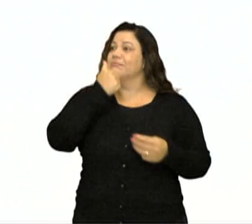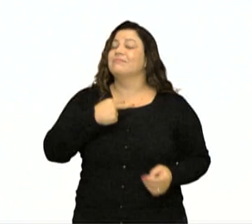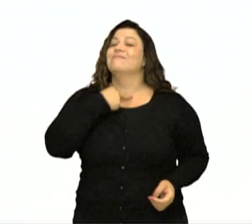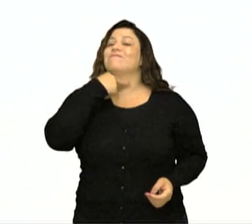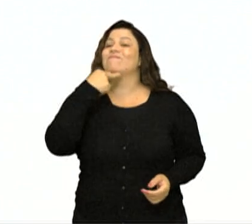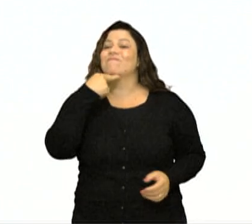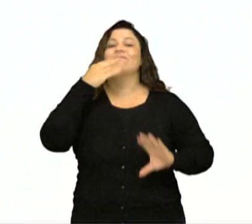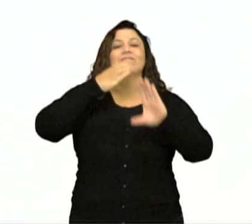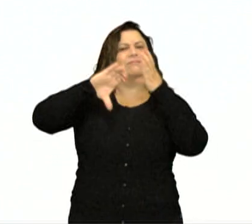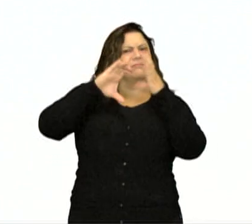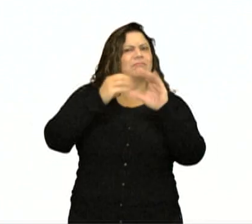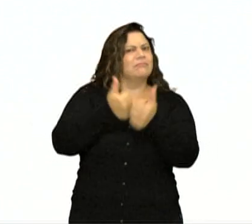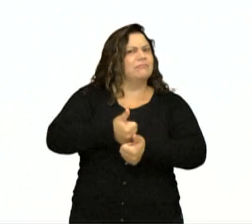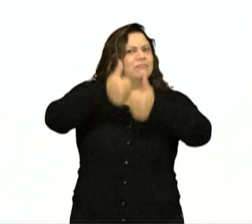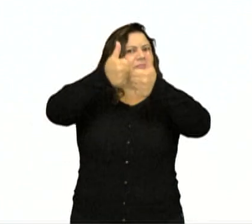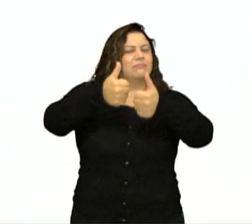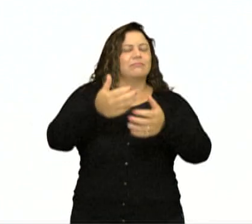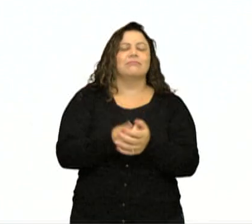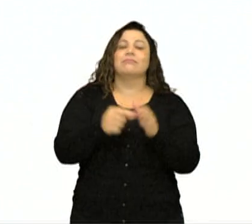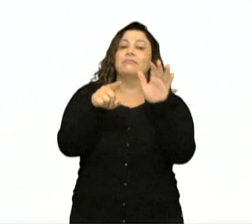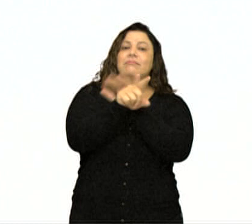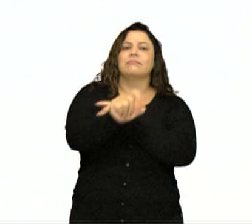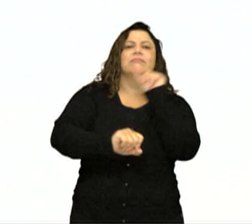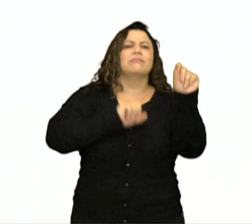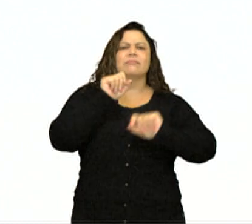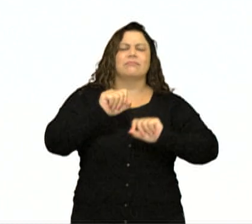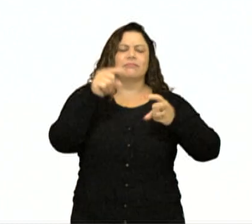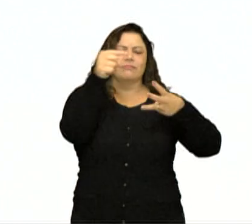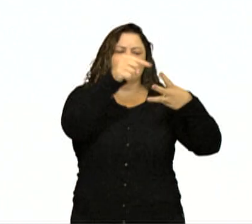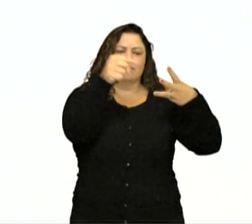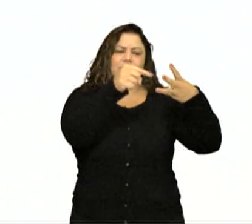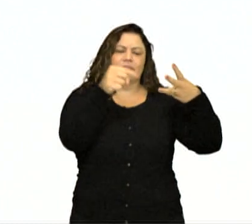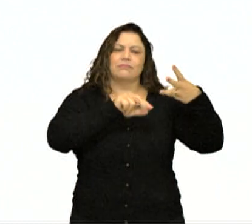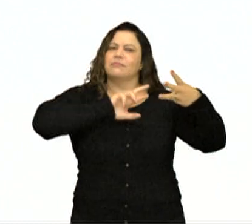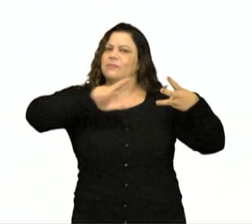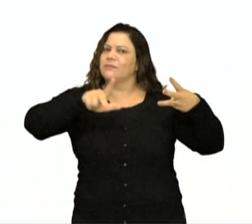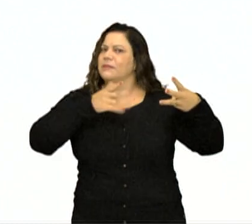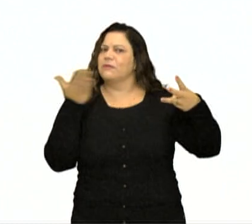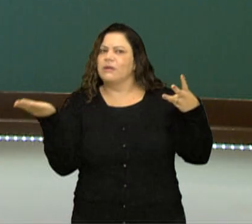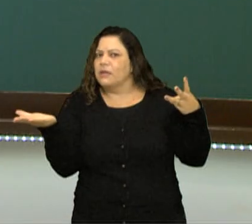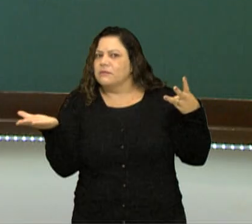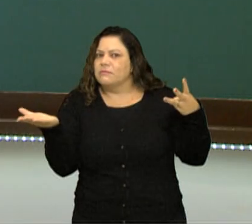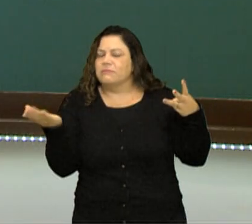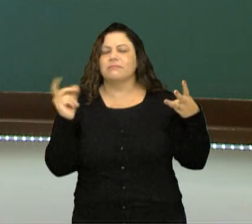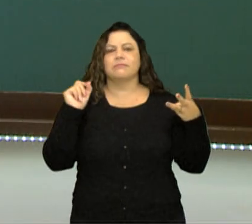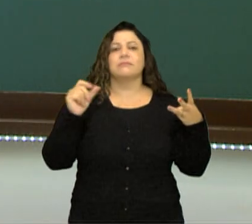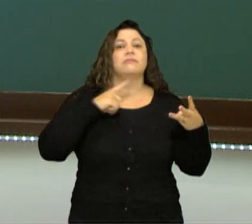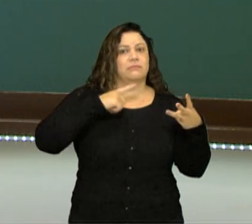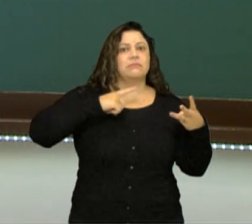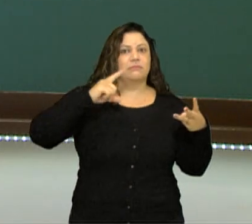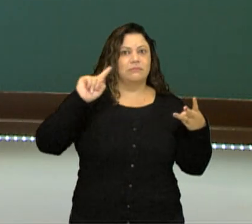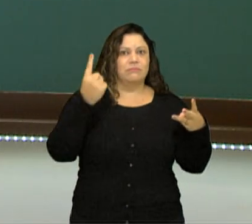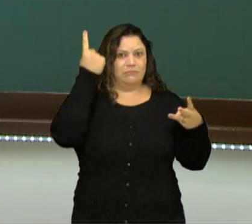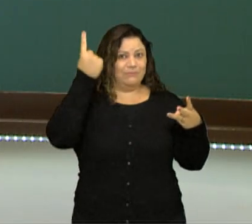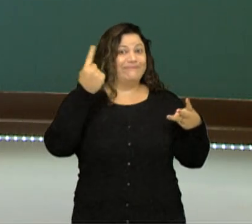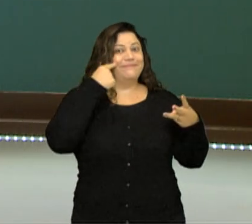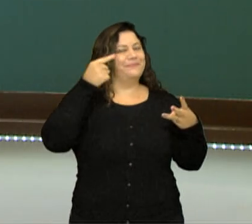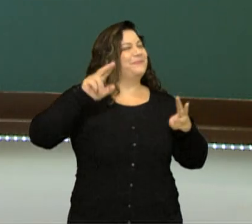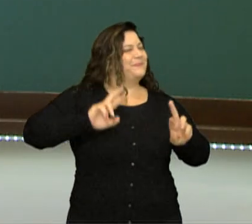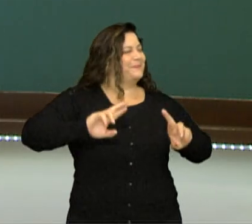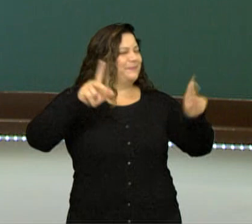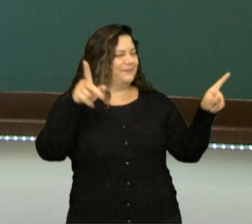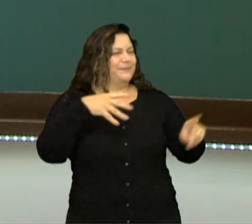E a pergunta: qual a diferença entre os enunciados? Sim, nós temos uma diferença